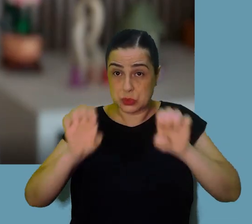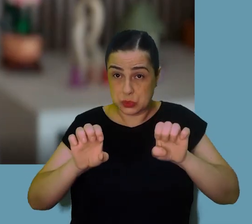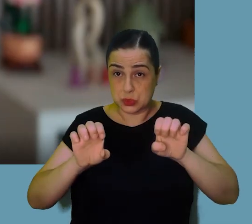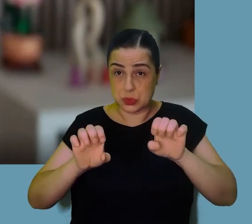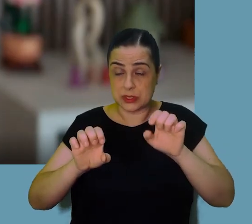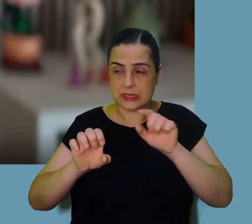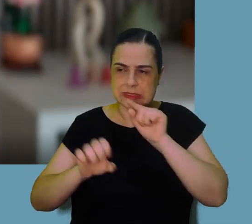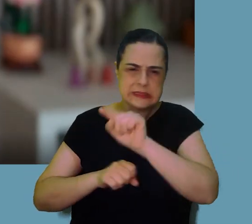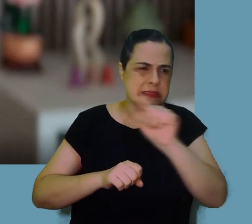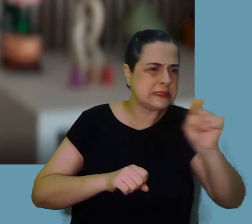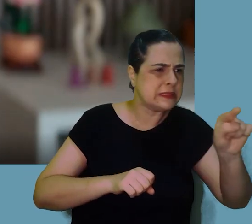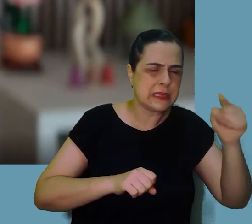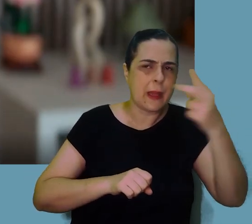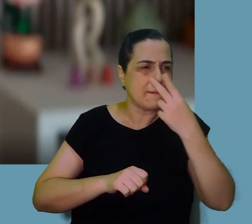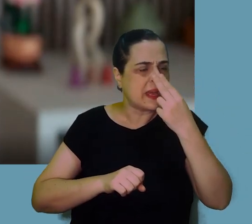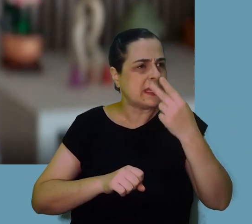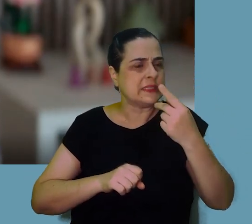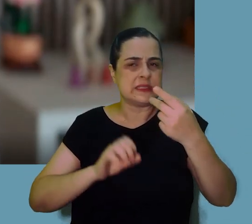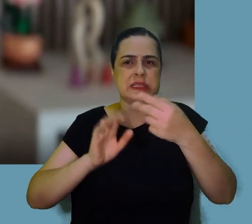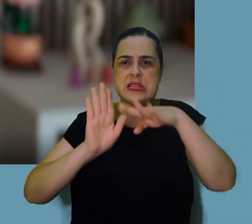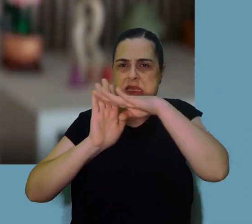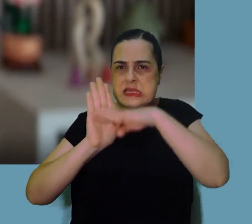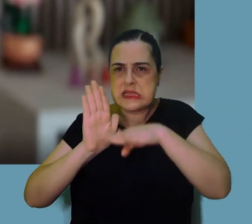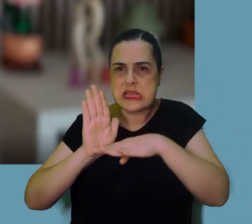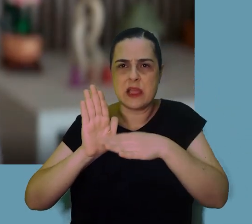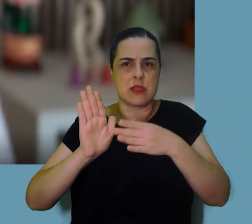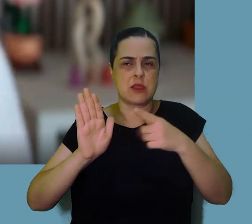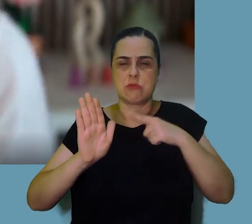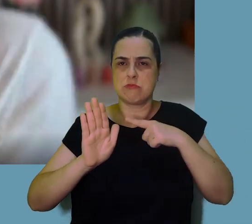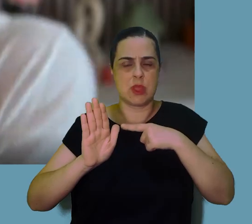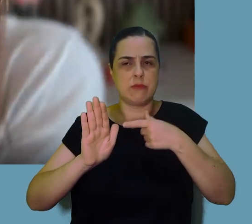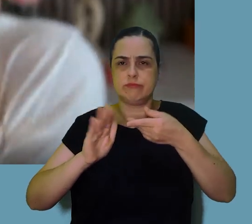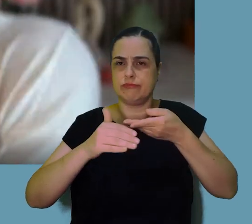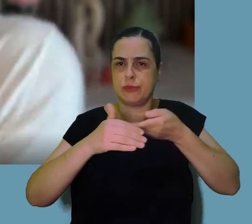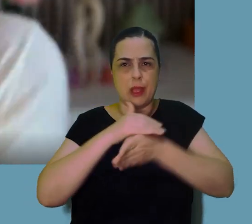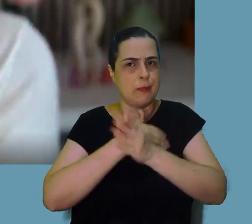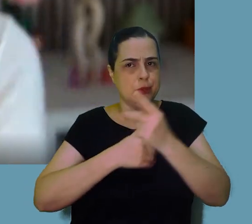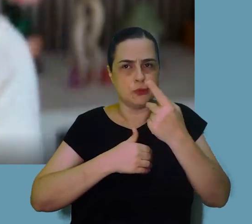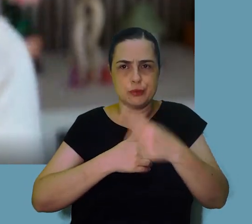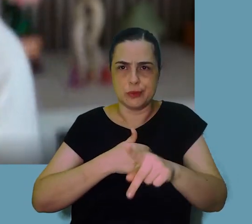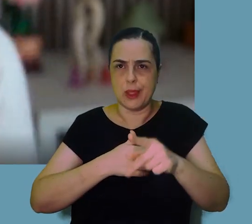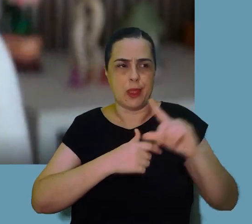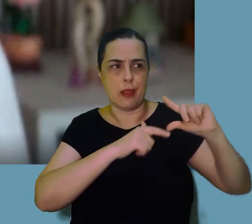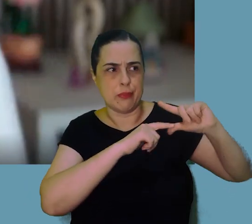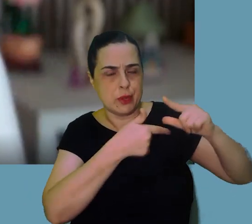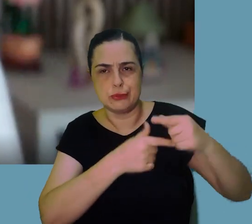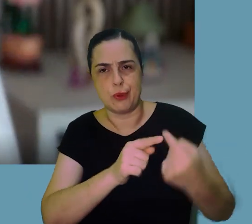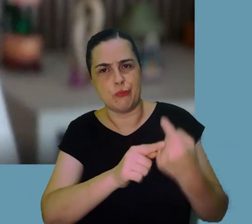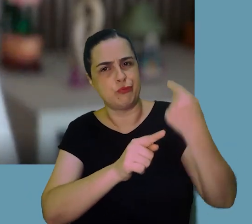estão pautadas em regras, costumes, enfim, né, de muito tempo, né,